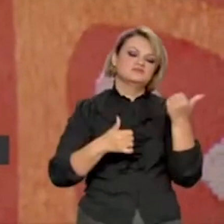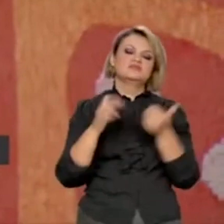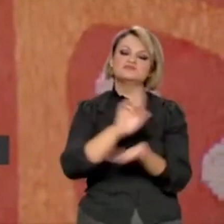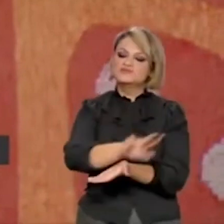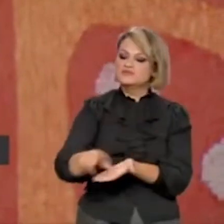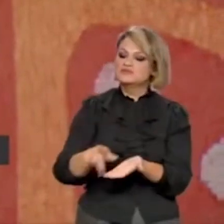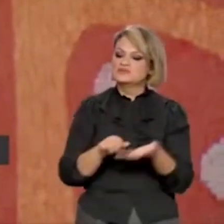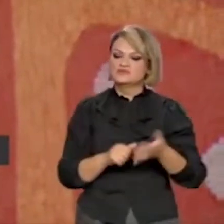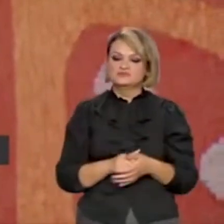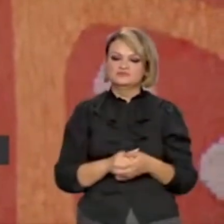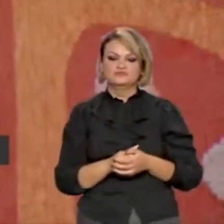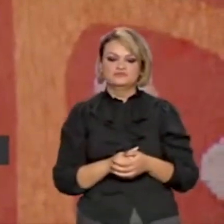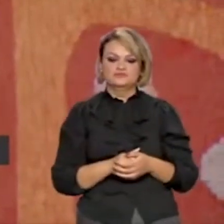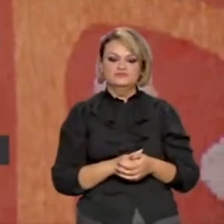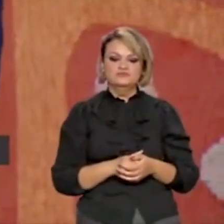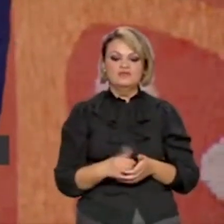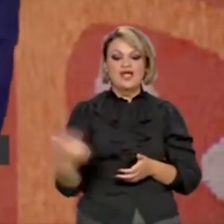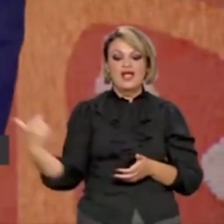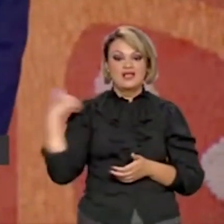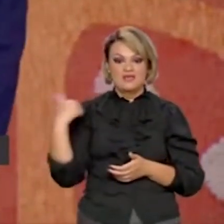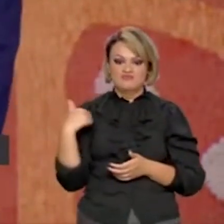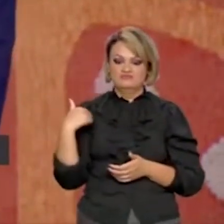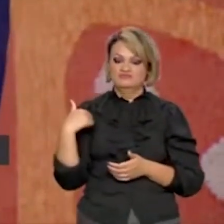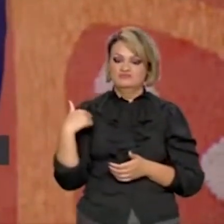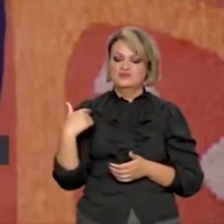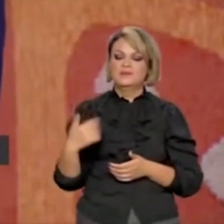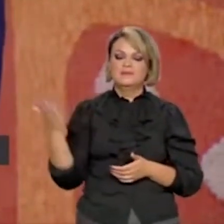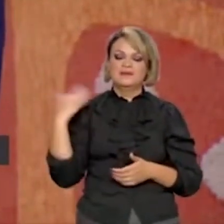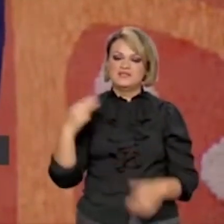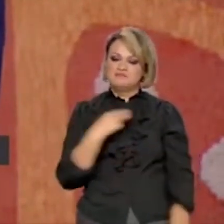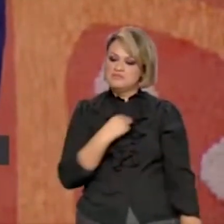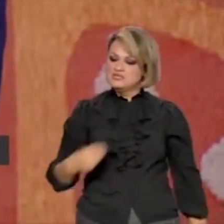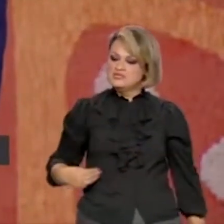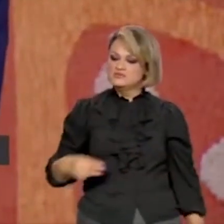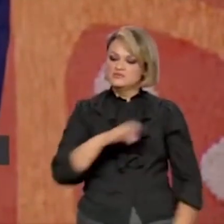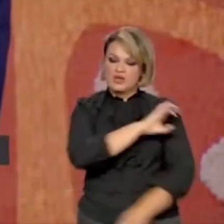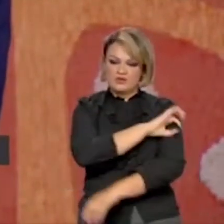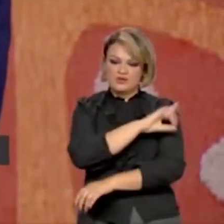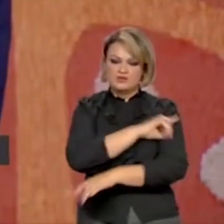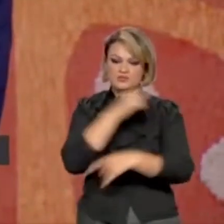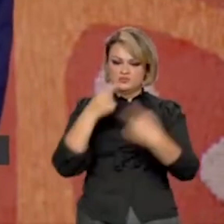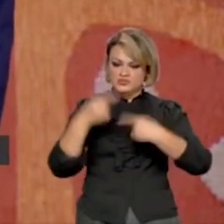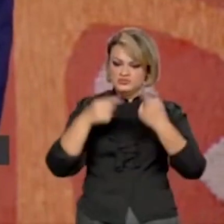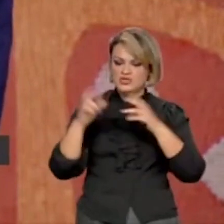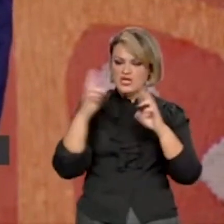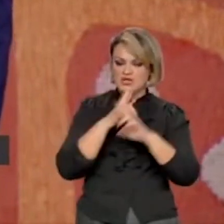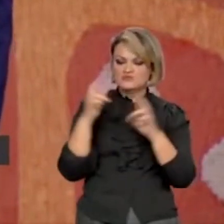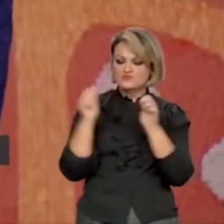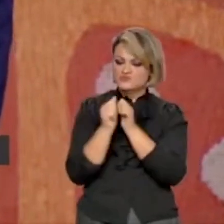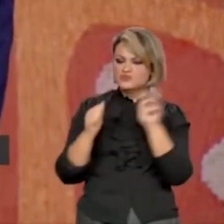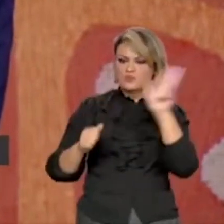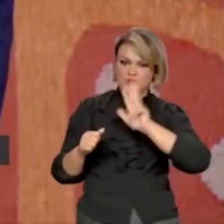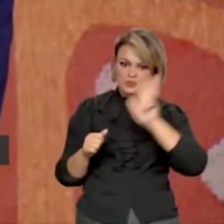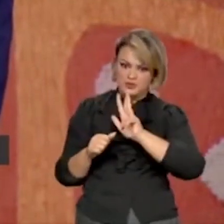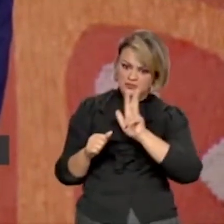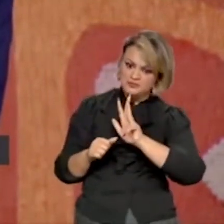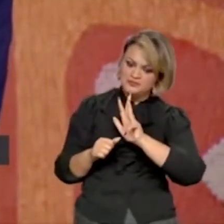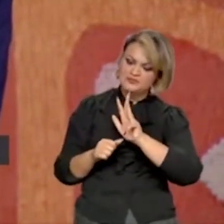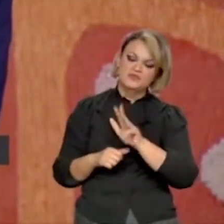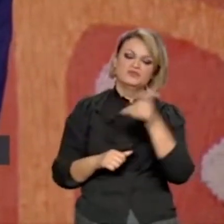diversidade eu tive a honra de ter sido ministro da Coordenação política das relações institucionais com o presidente Lula